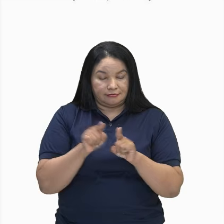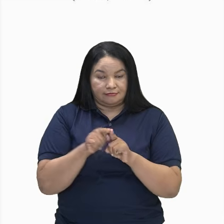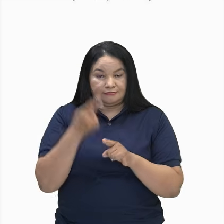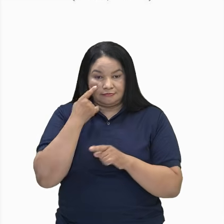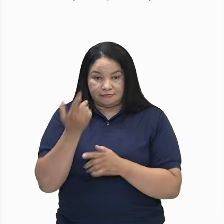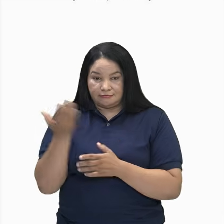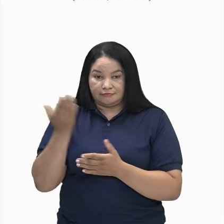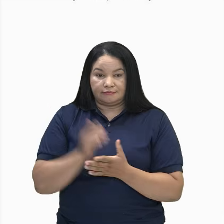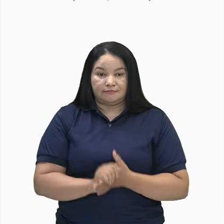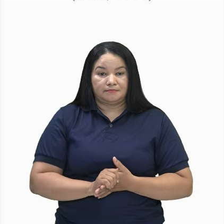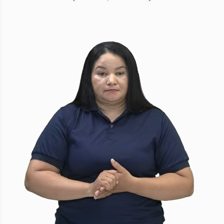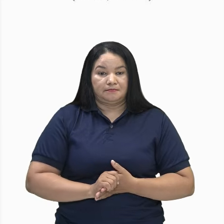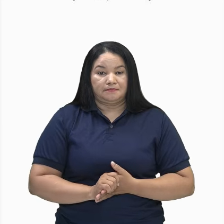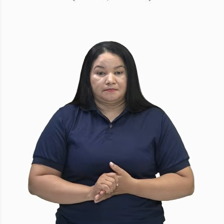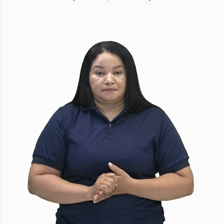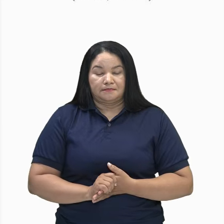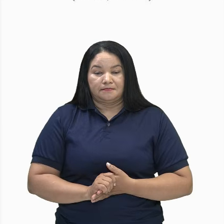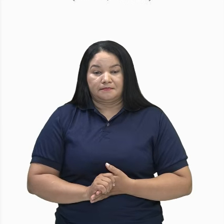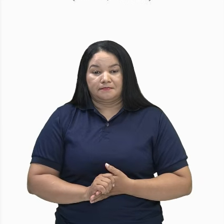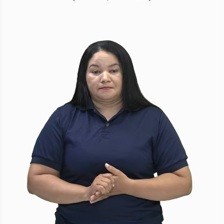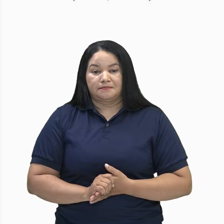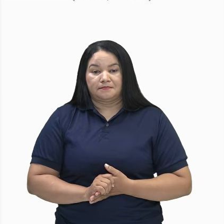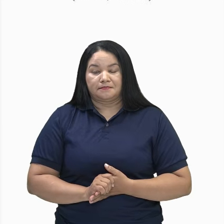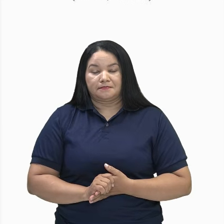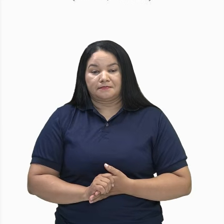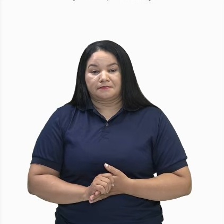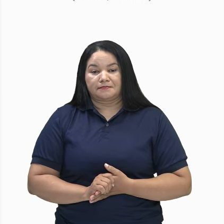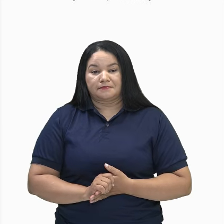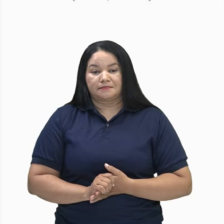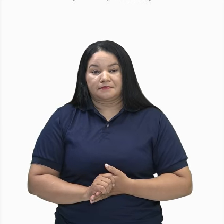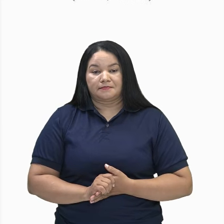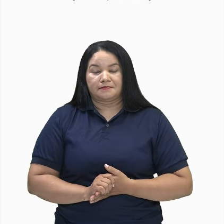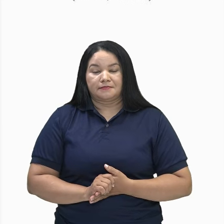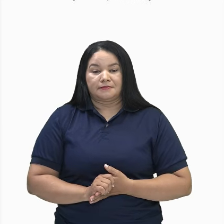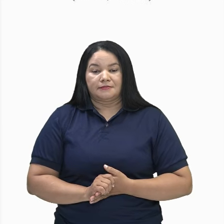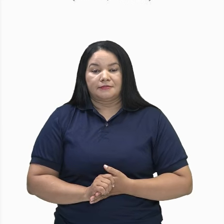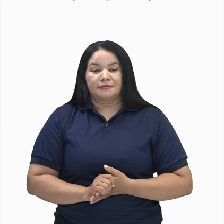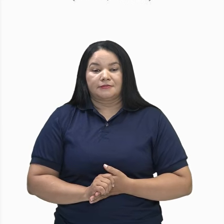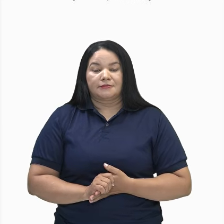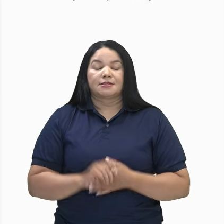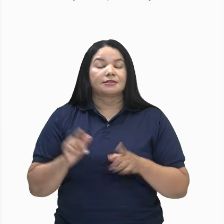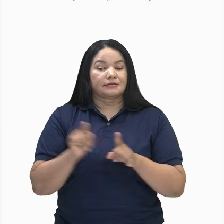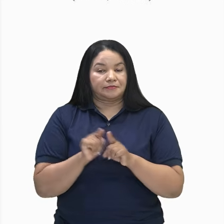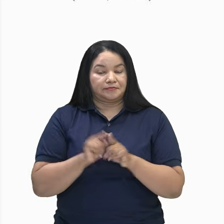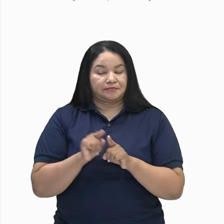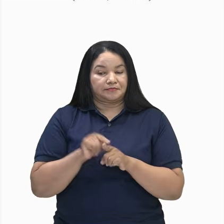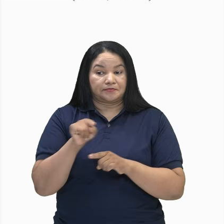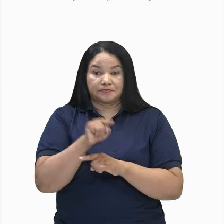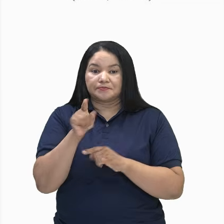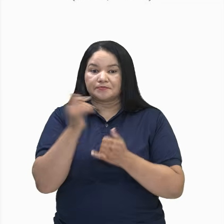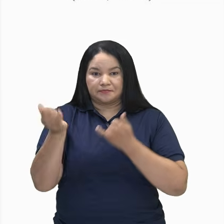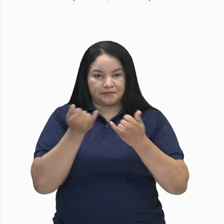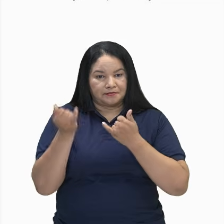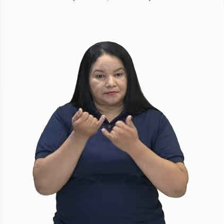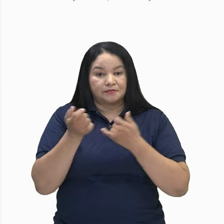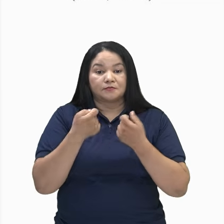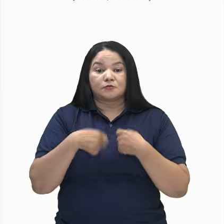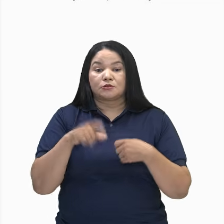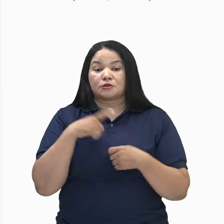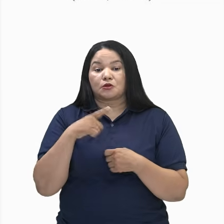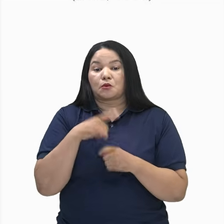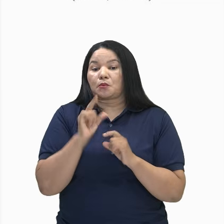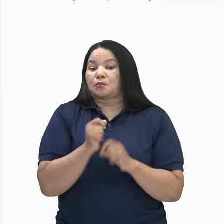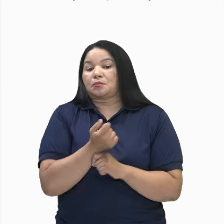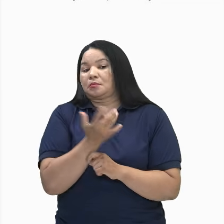lá? Tá. Então, em linhas gerais, as fontes jornalísticas, elas podem ser